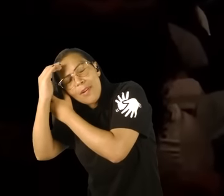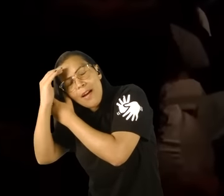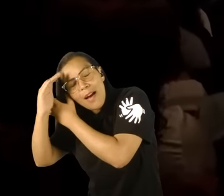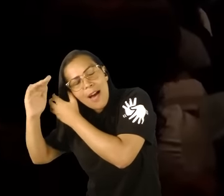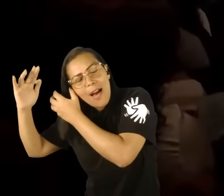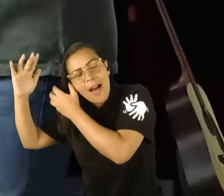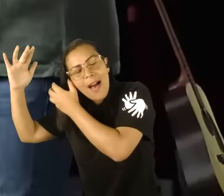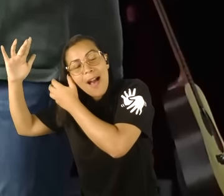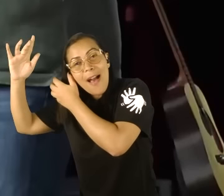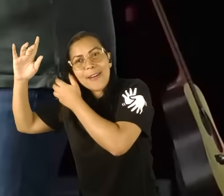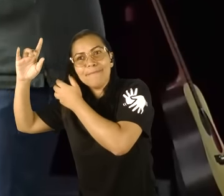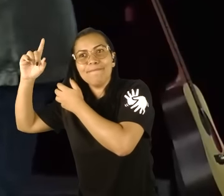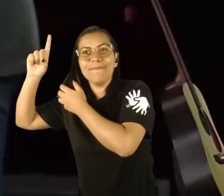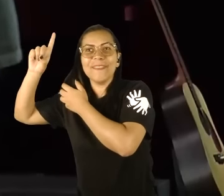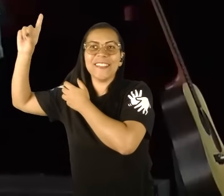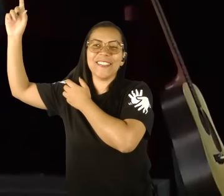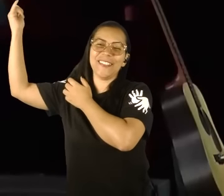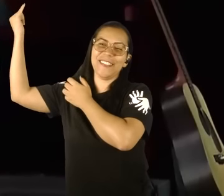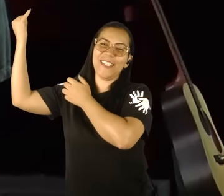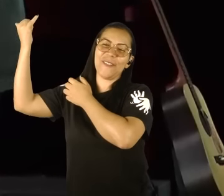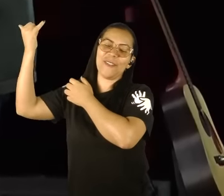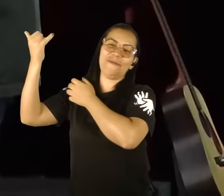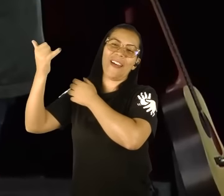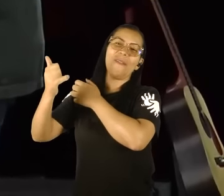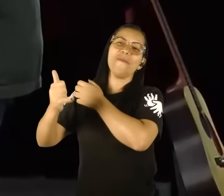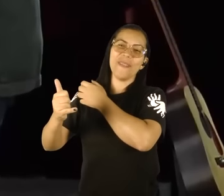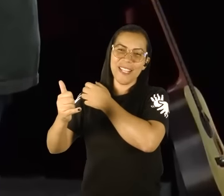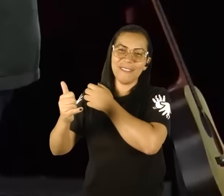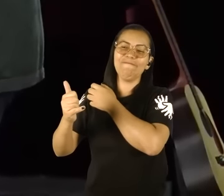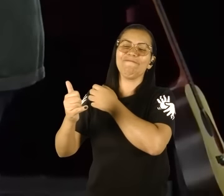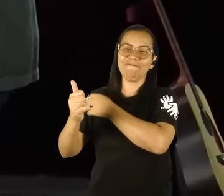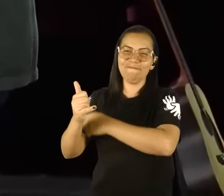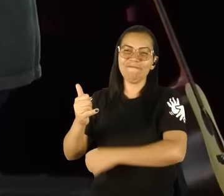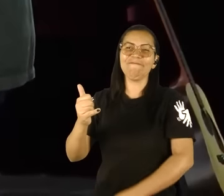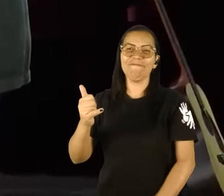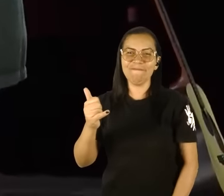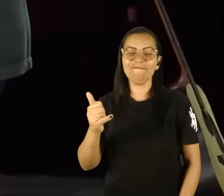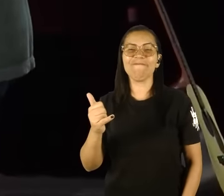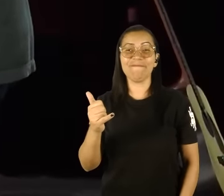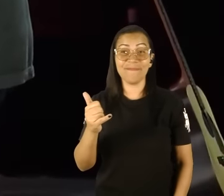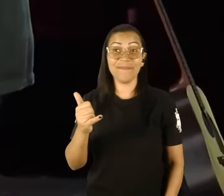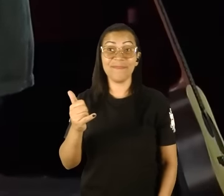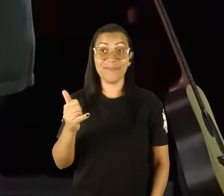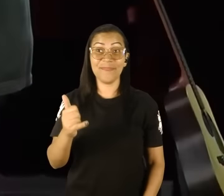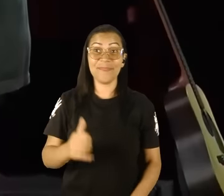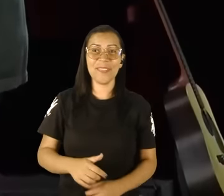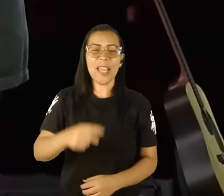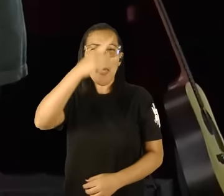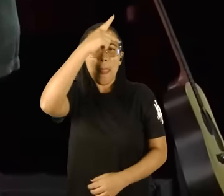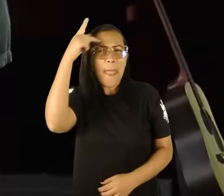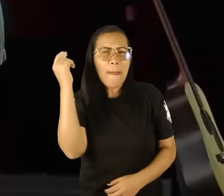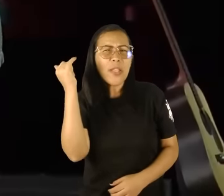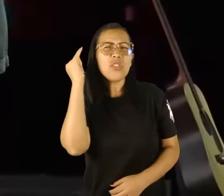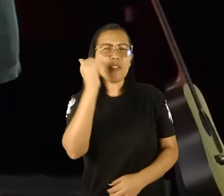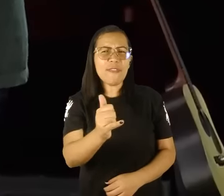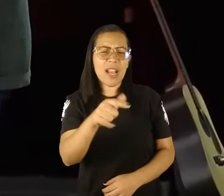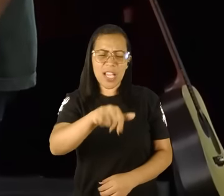seu ministério, a sua família, nas suas próprias forças. Não é à toa que ele é chamado de enganador,